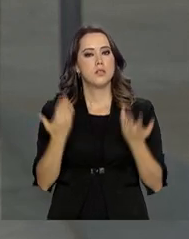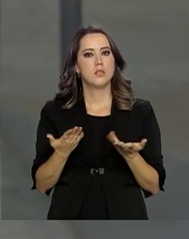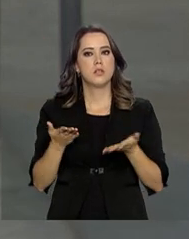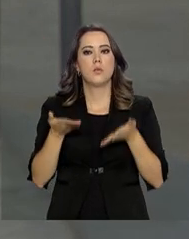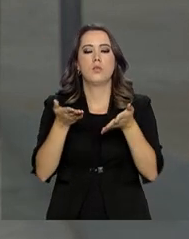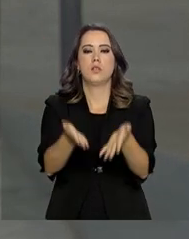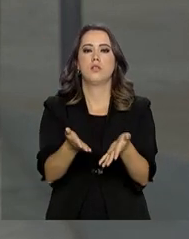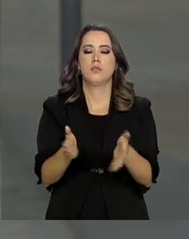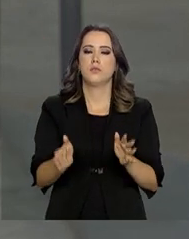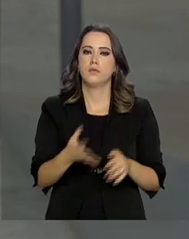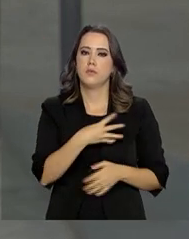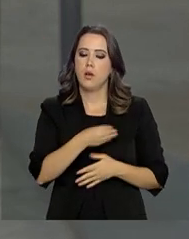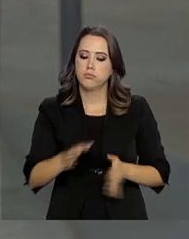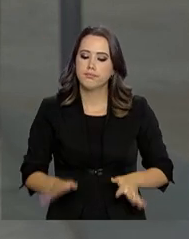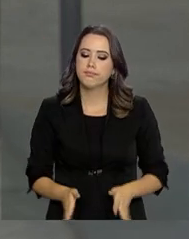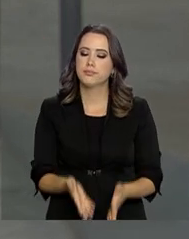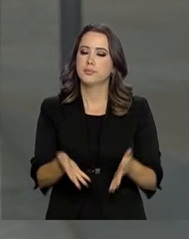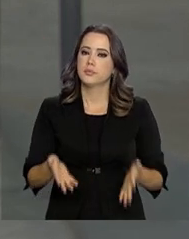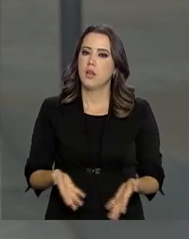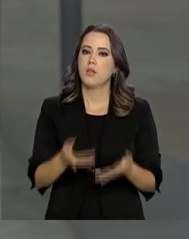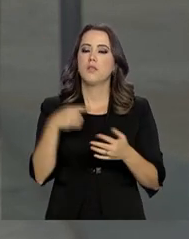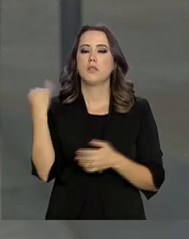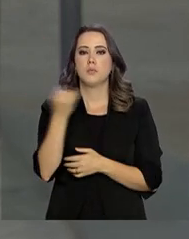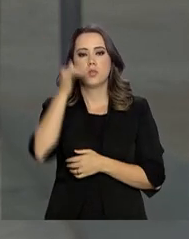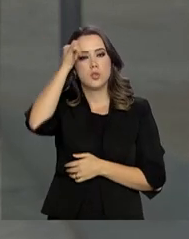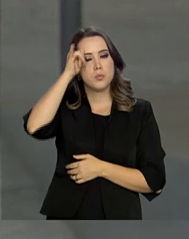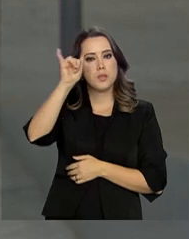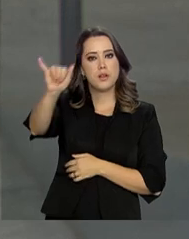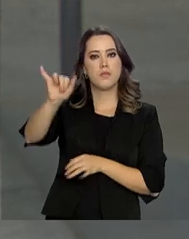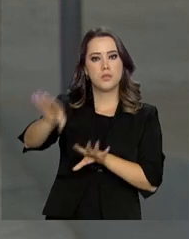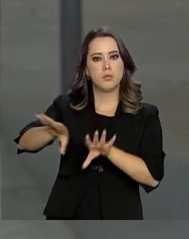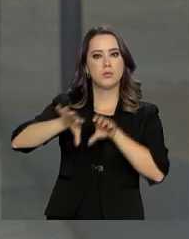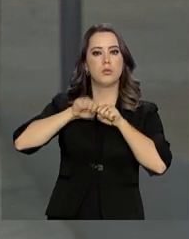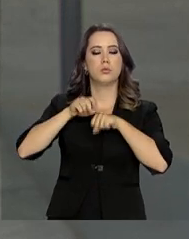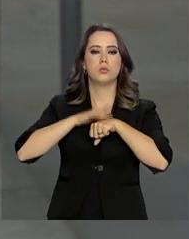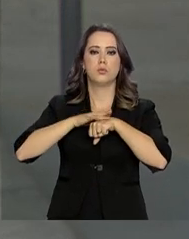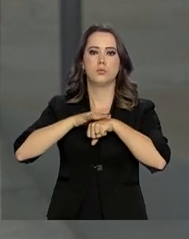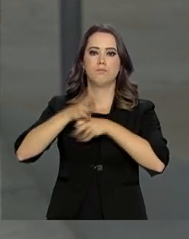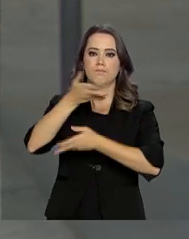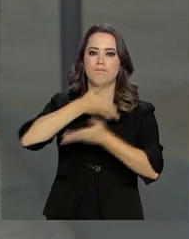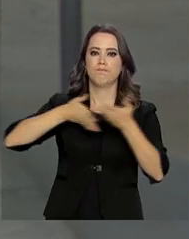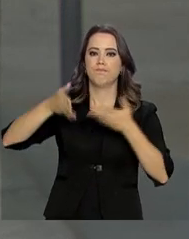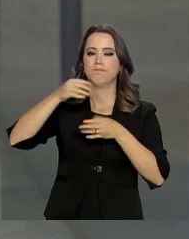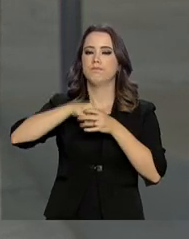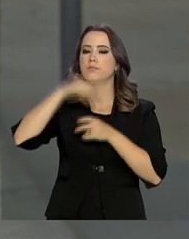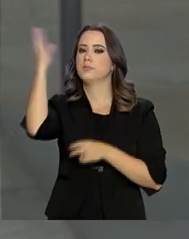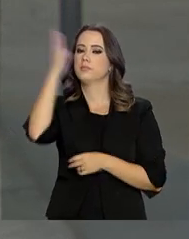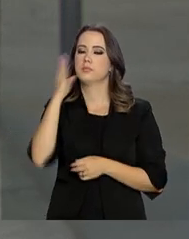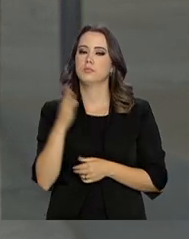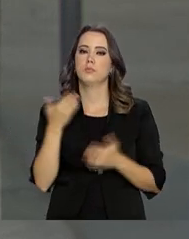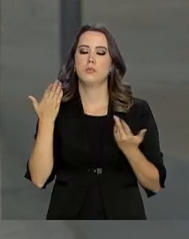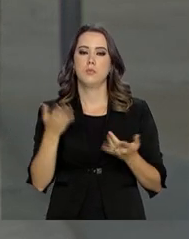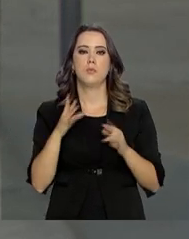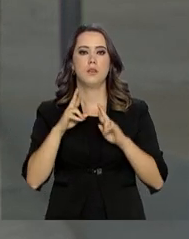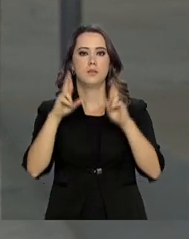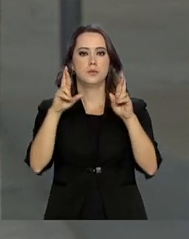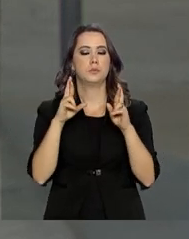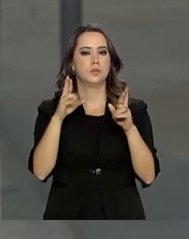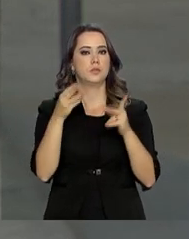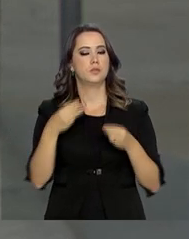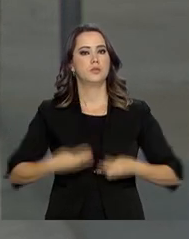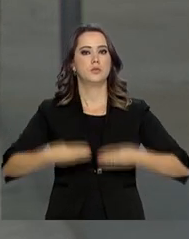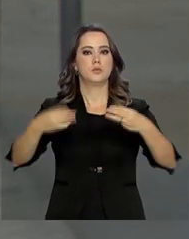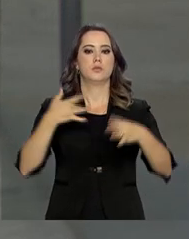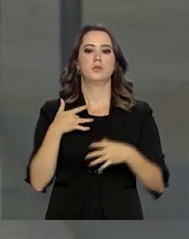é importante para impedir que essas doenças voltem a circular no brasil a expectativa do ministério da saúde é vacinar